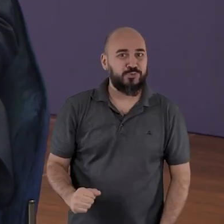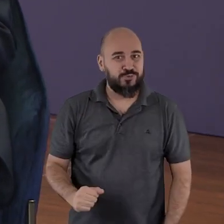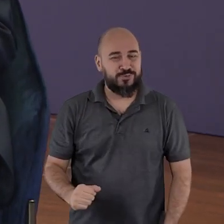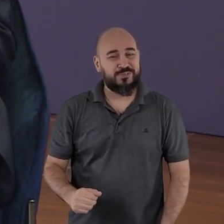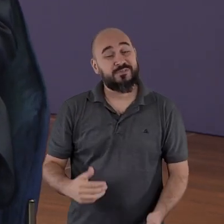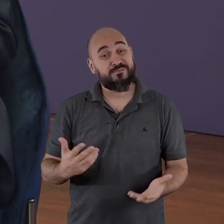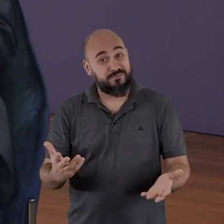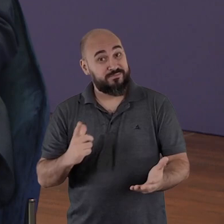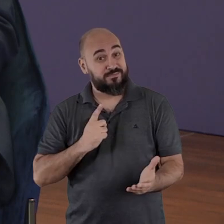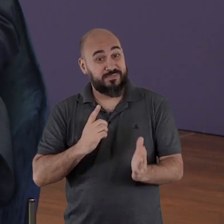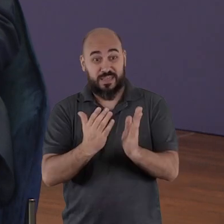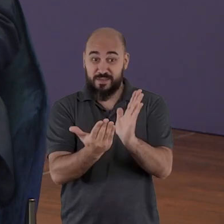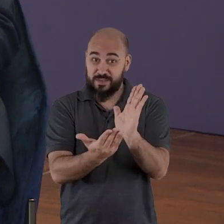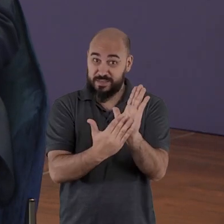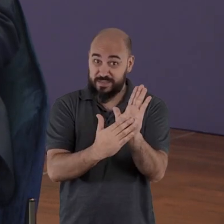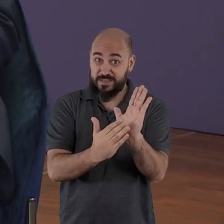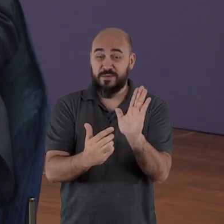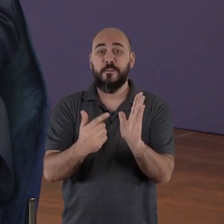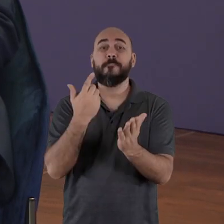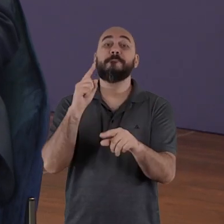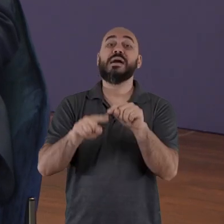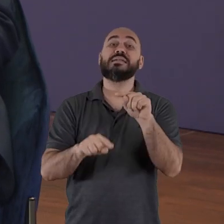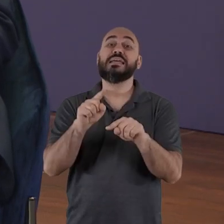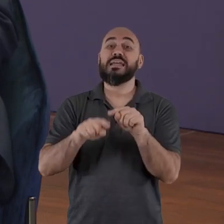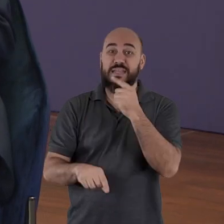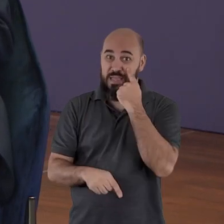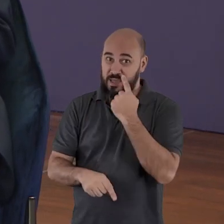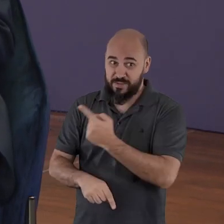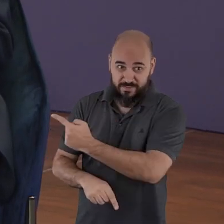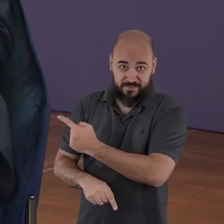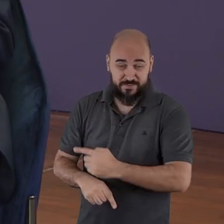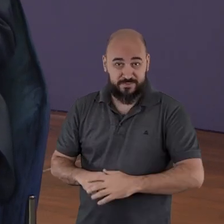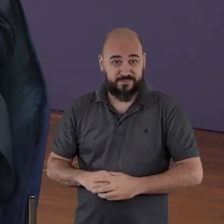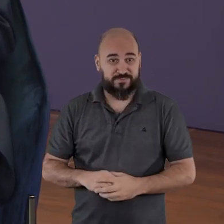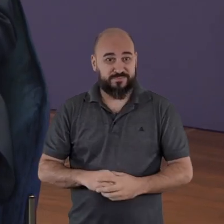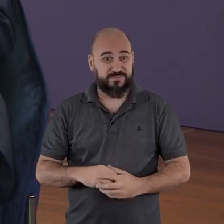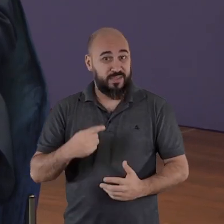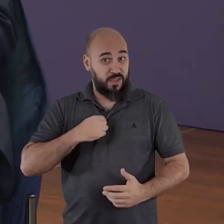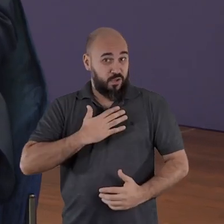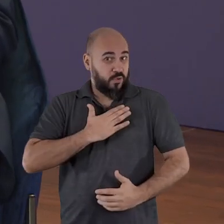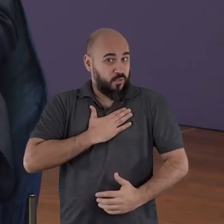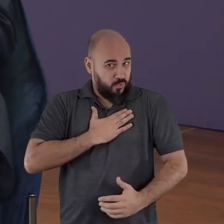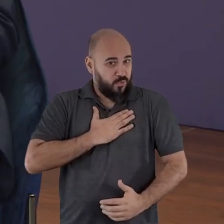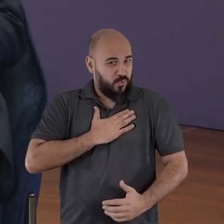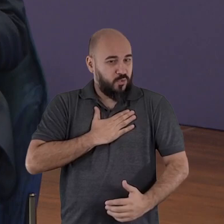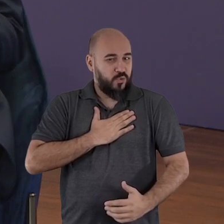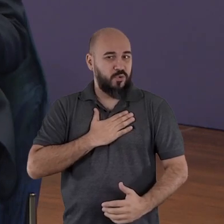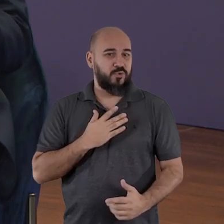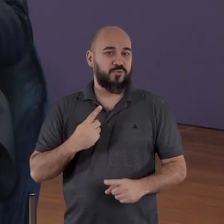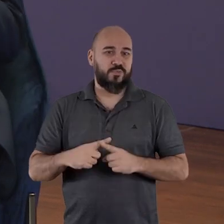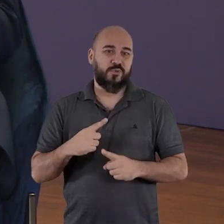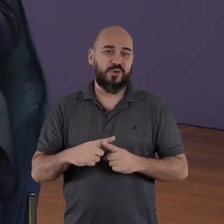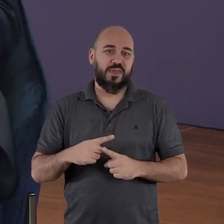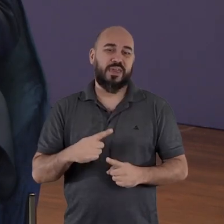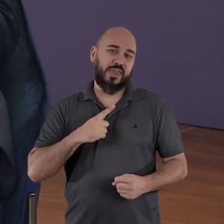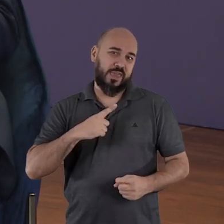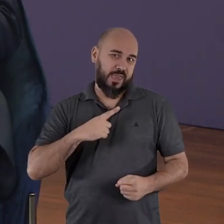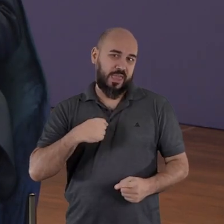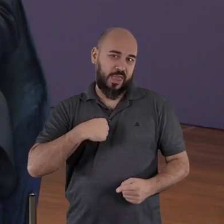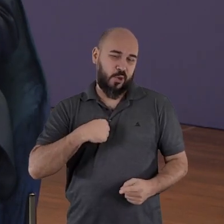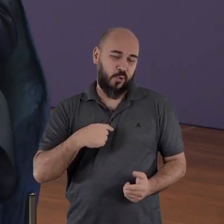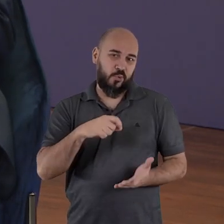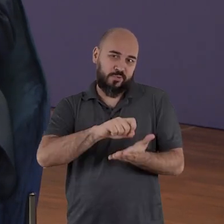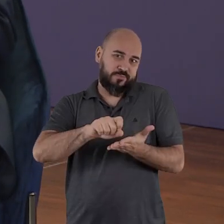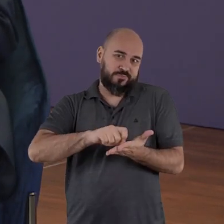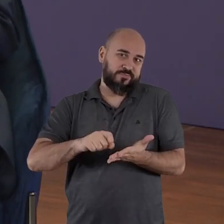material muito especial. Esta revista aqui, eu gosto particularmente dela porque tenho o privilégio de ser o autor dessa